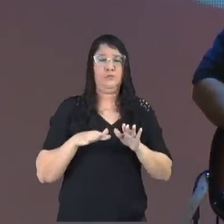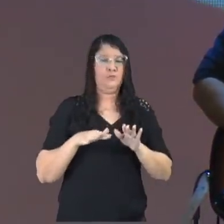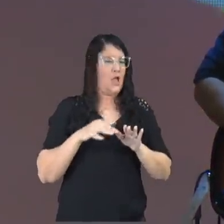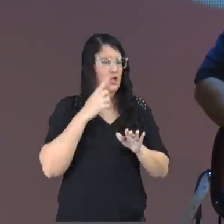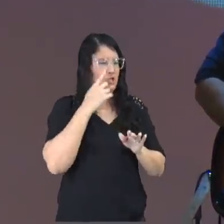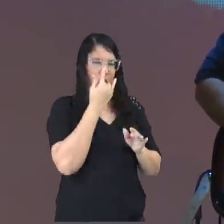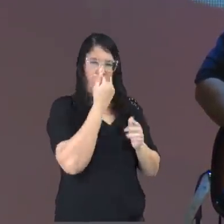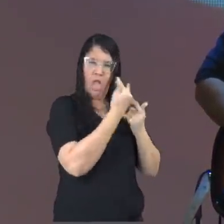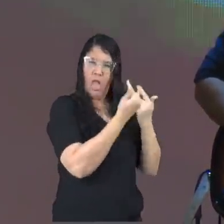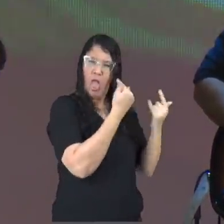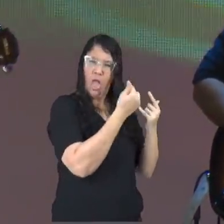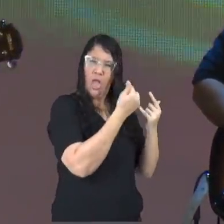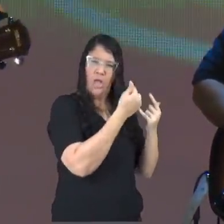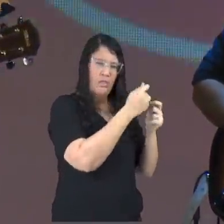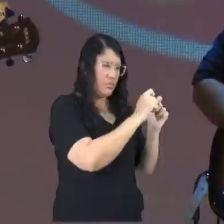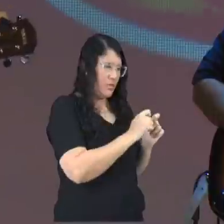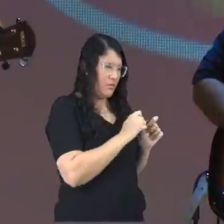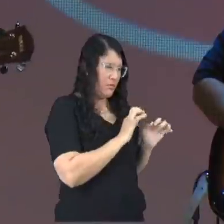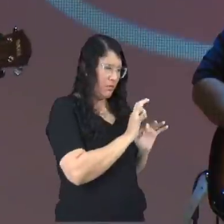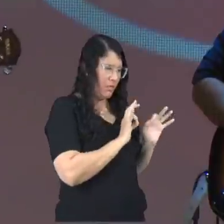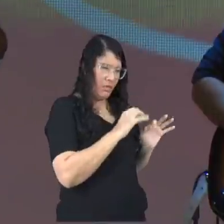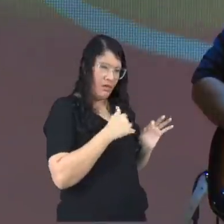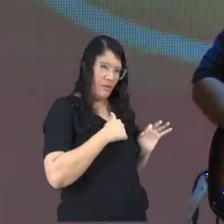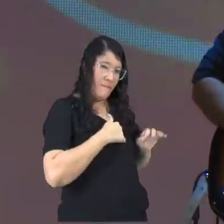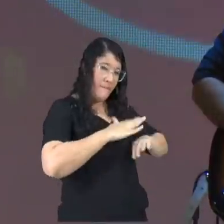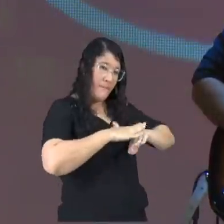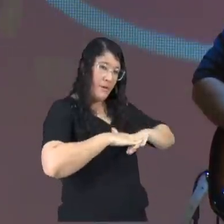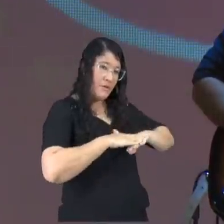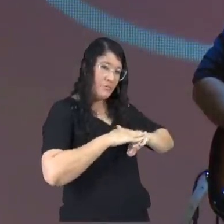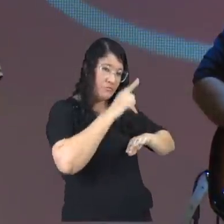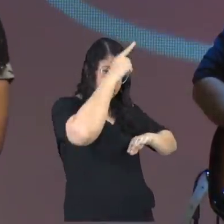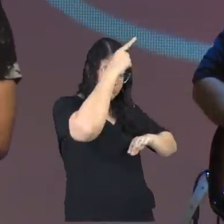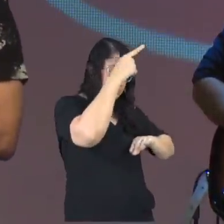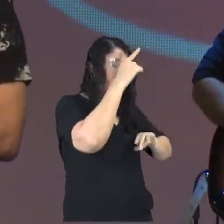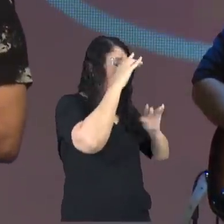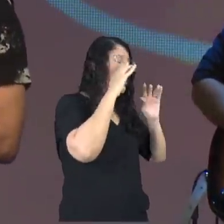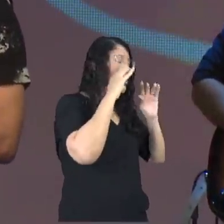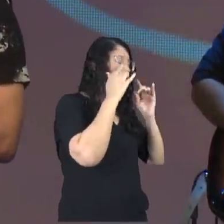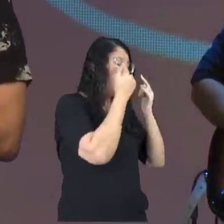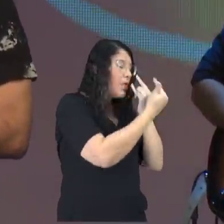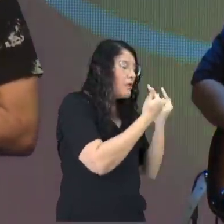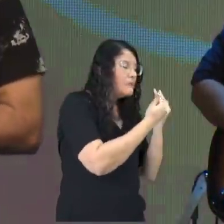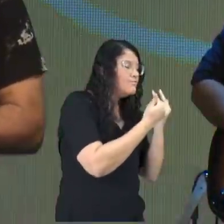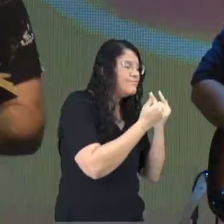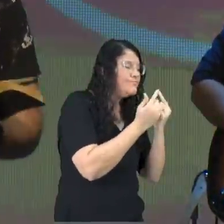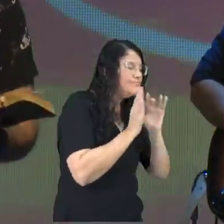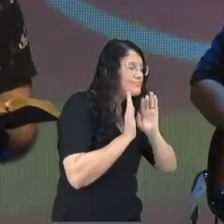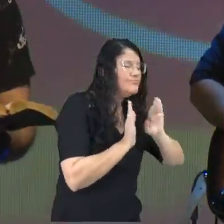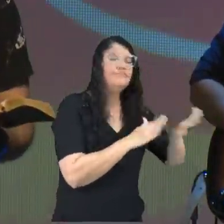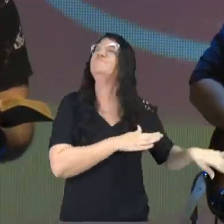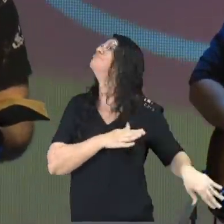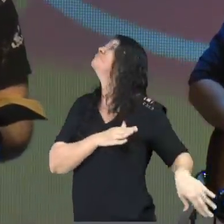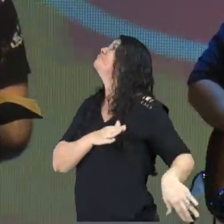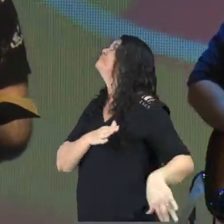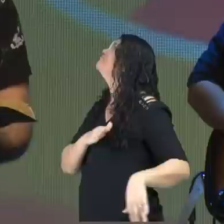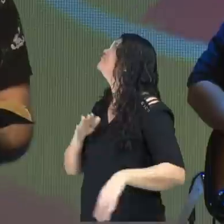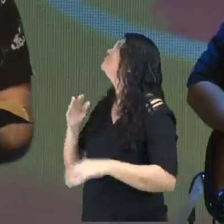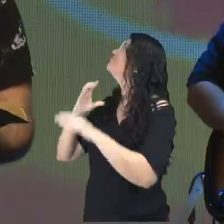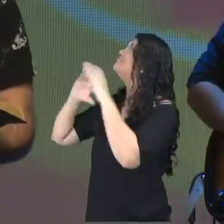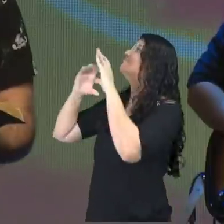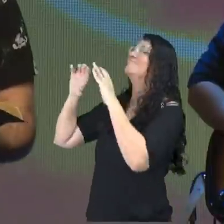deles cantar louvores àquele que é digno de receber toda honra, toda glória, todo louvor, toda